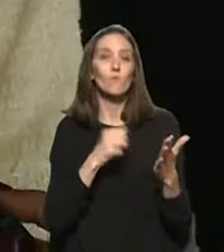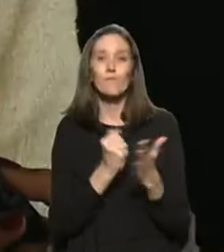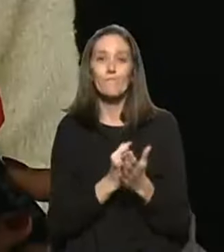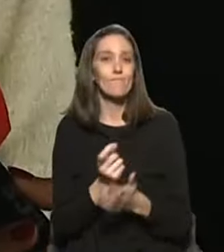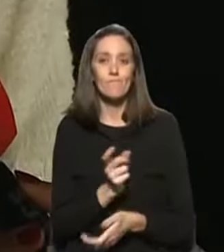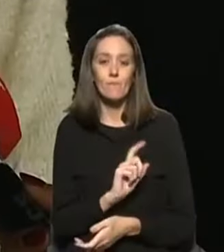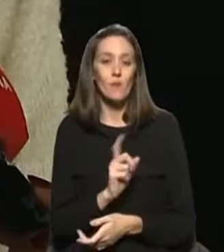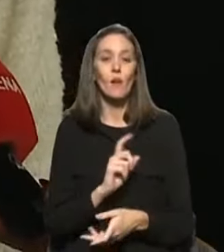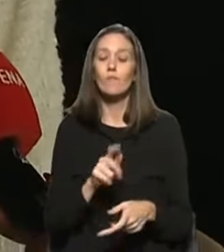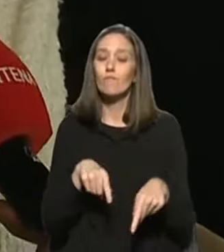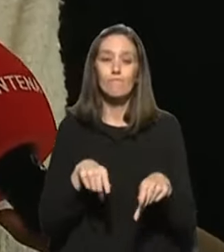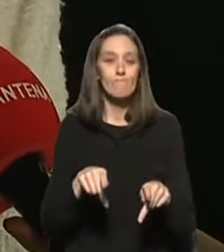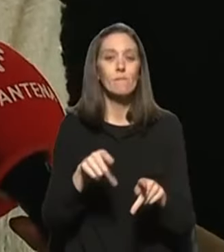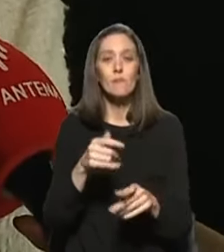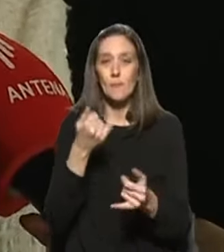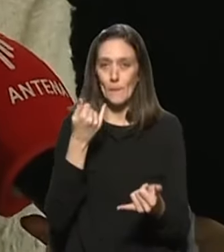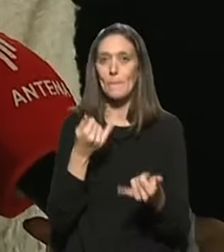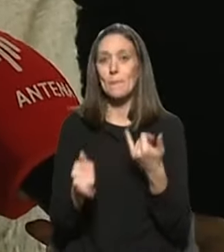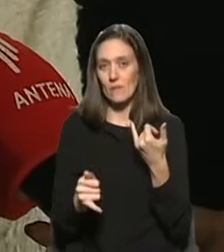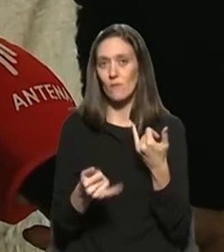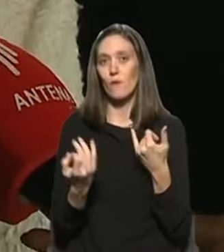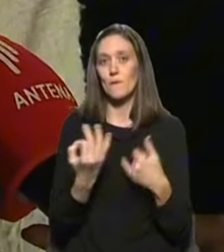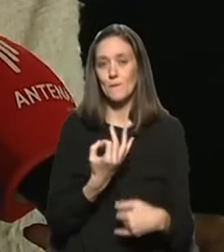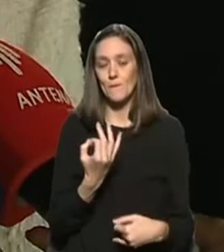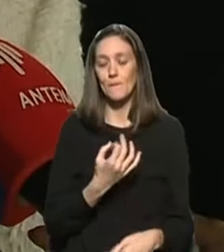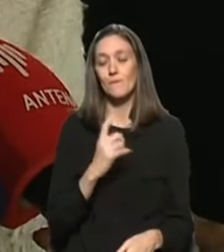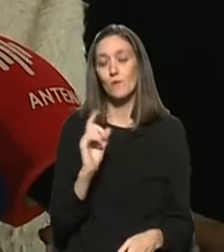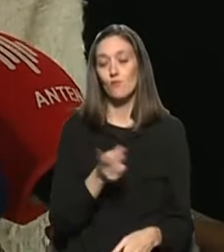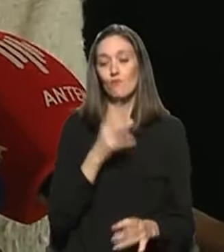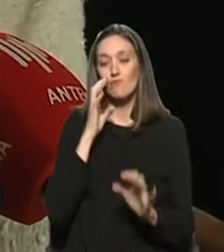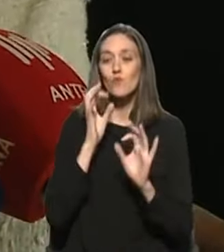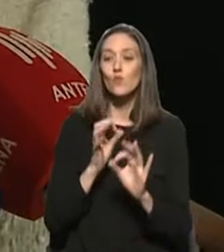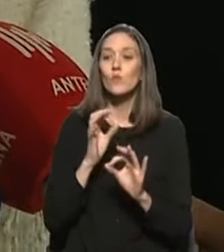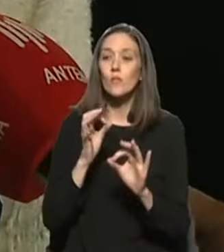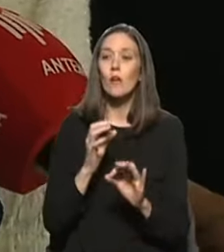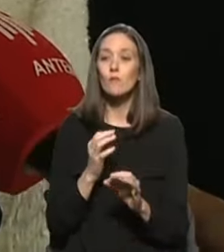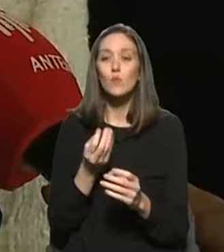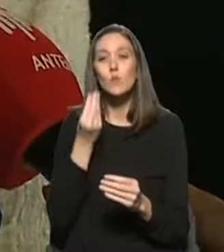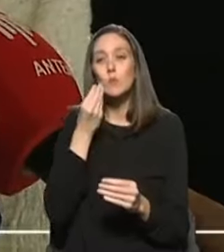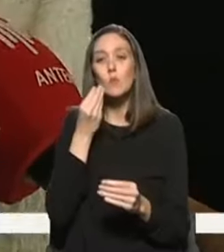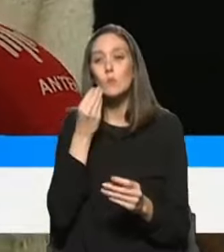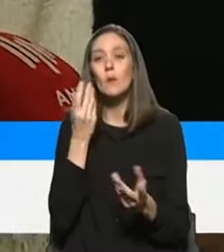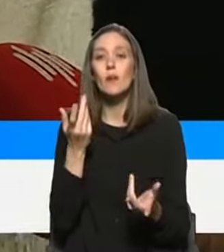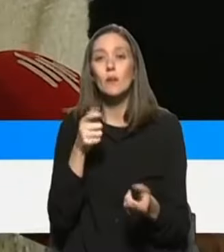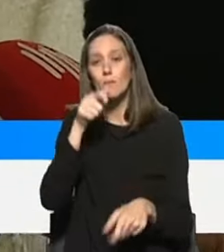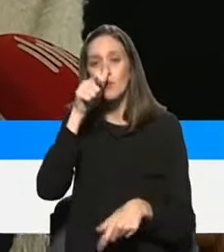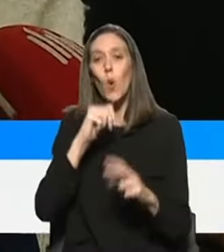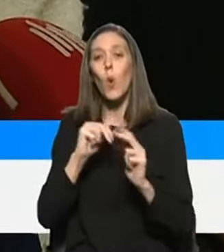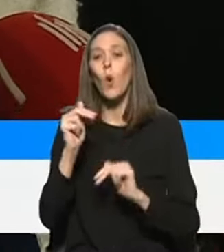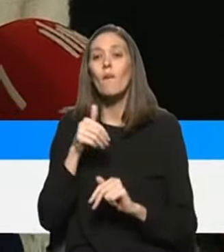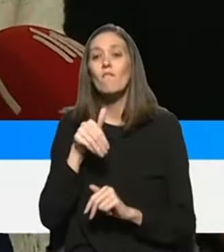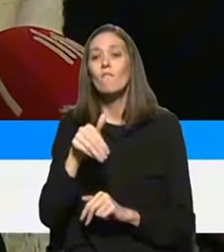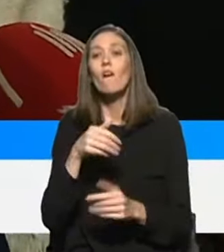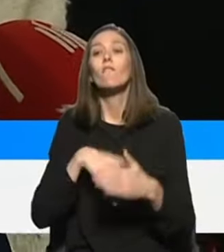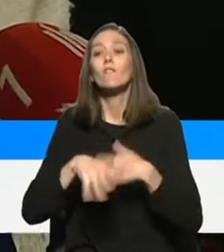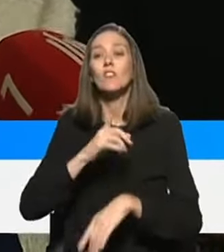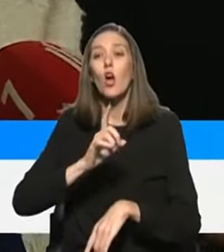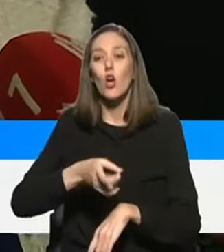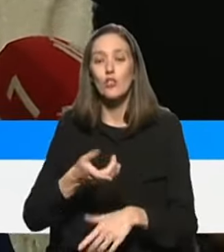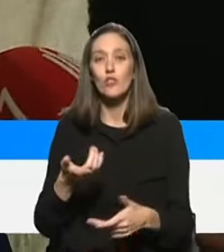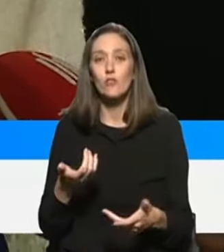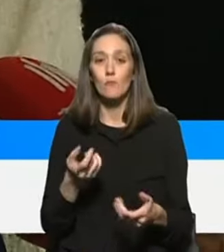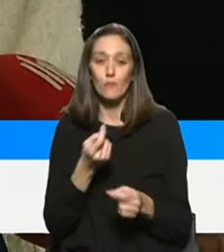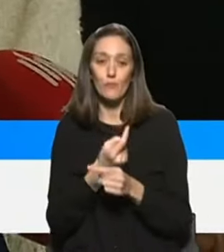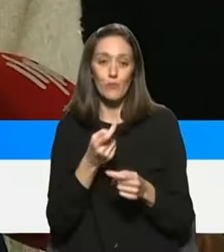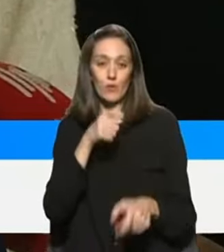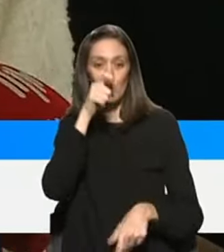está perigosa e nós temos que ter o cuidado de ver que tipo de intervenção é que o empreiteiro pode fazer ali. Nós não podemos pôr também